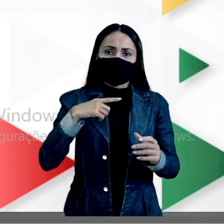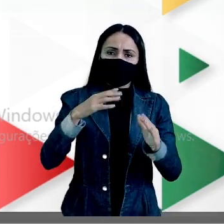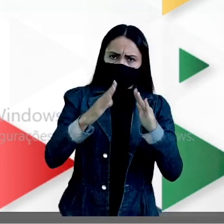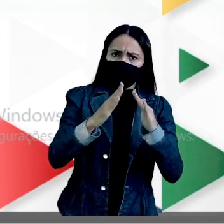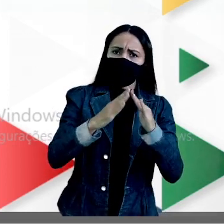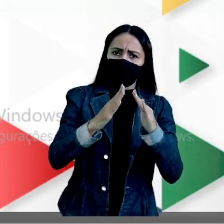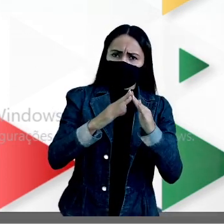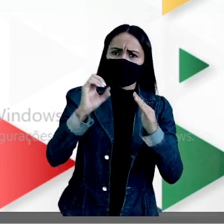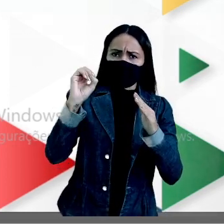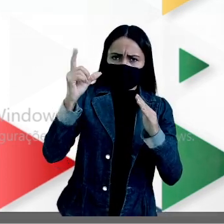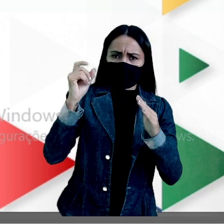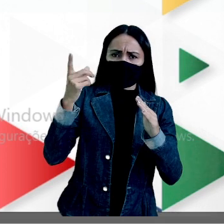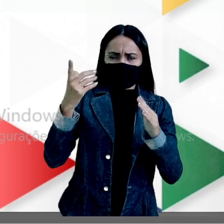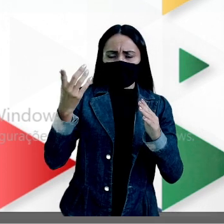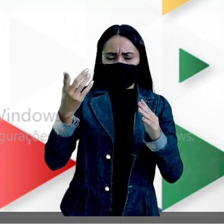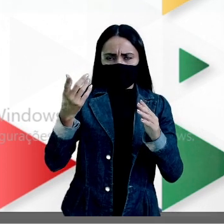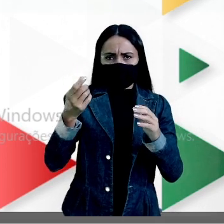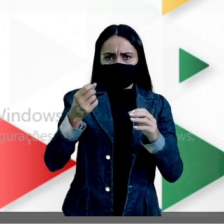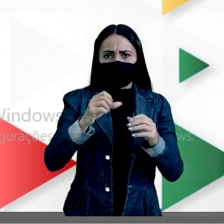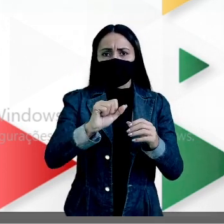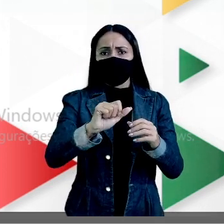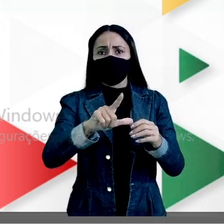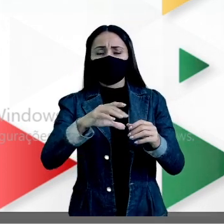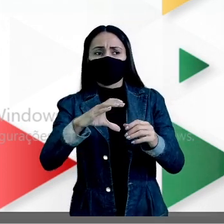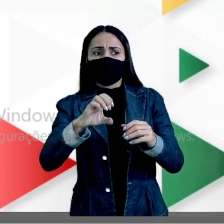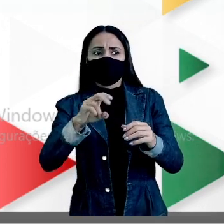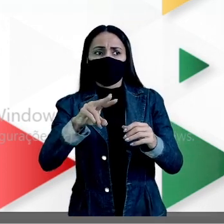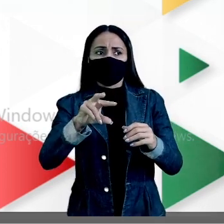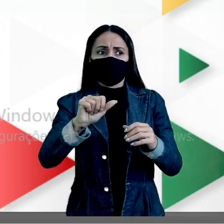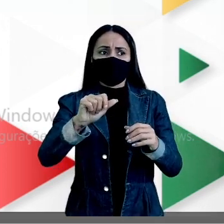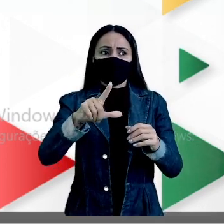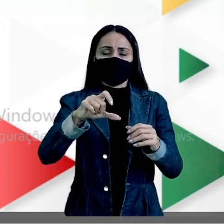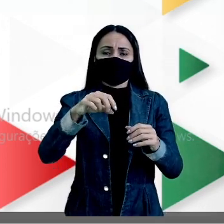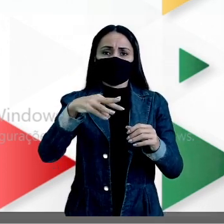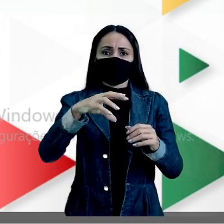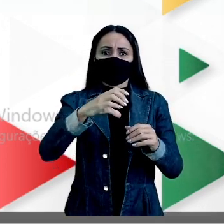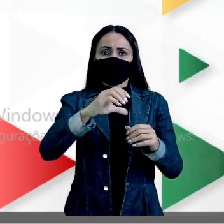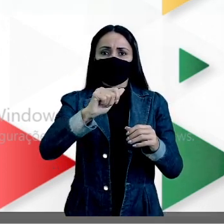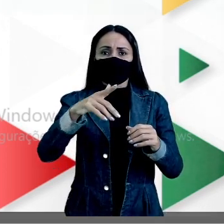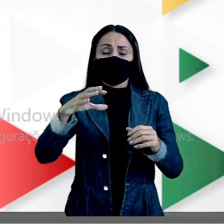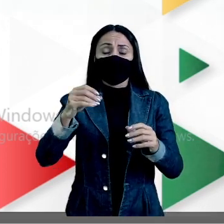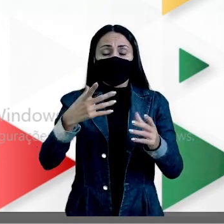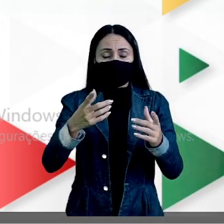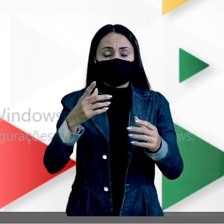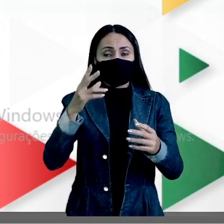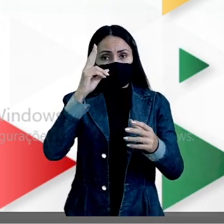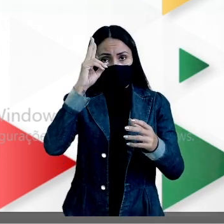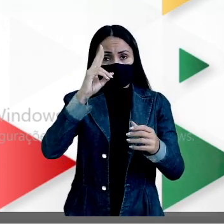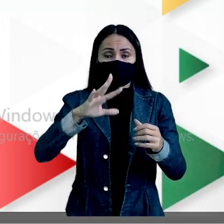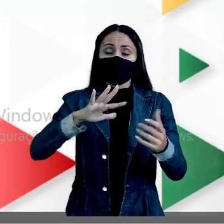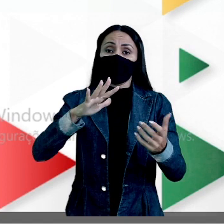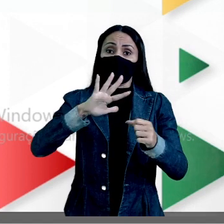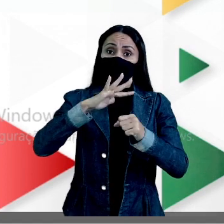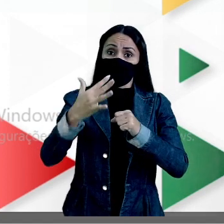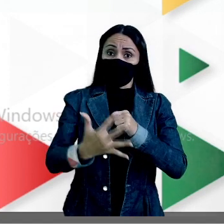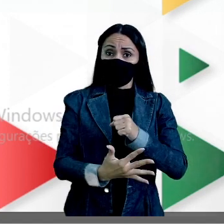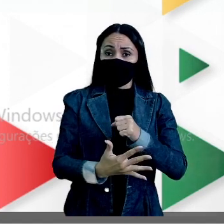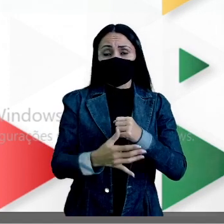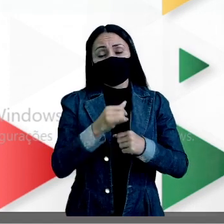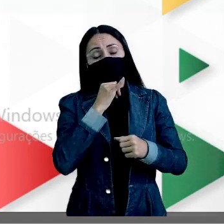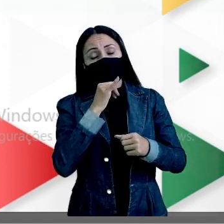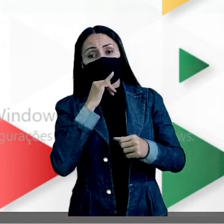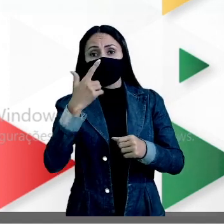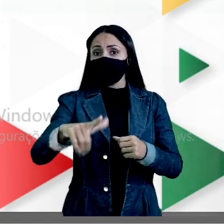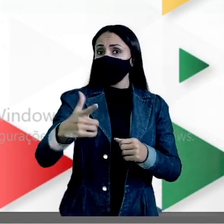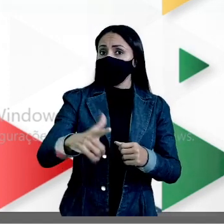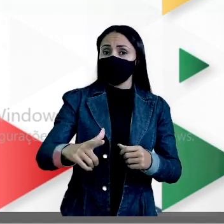em Olinda. E lembrar, professor, por causa da Covid, infelizmente, neste ano nós não tivemos a questão